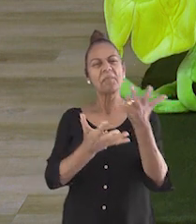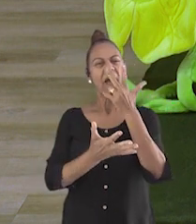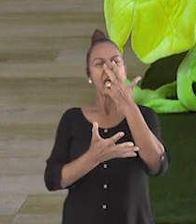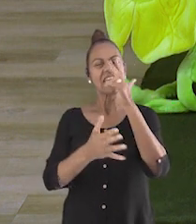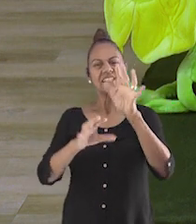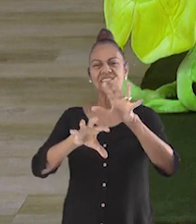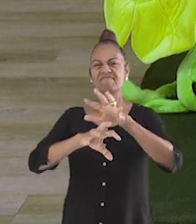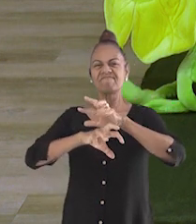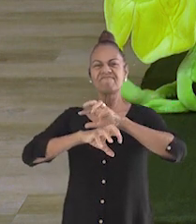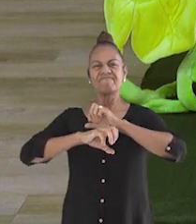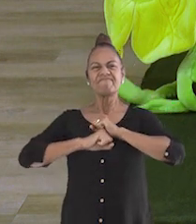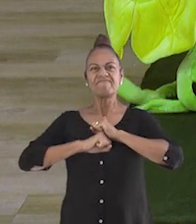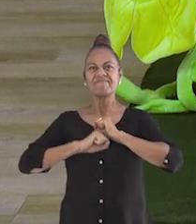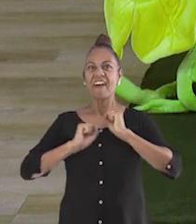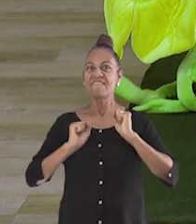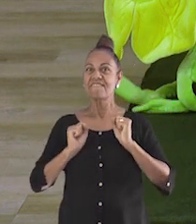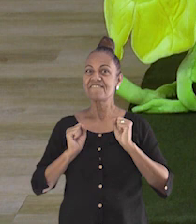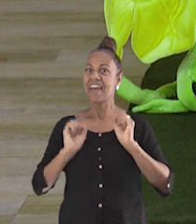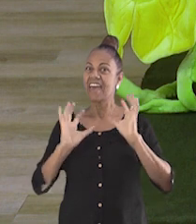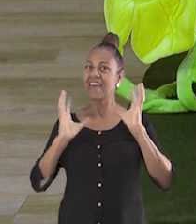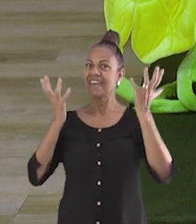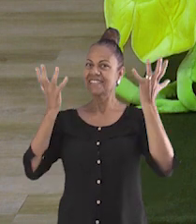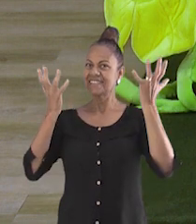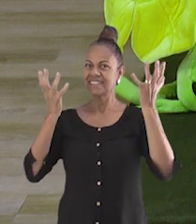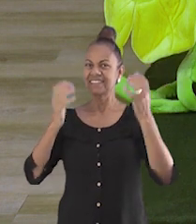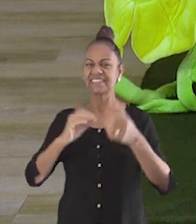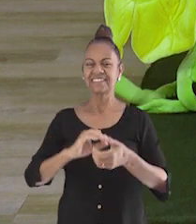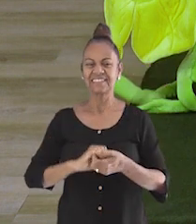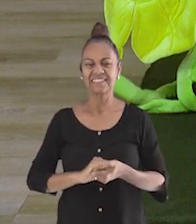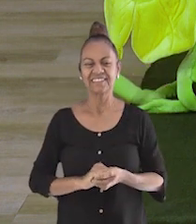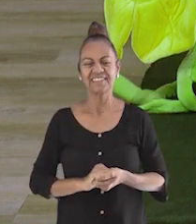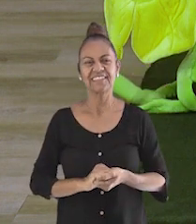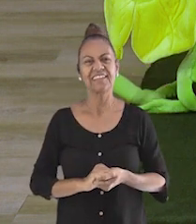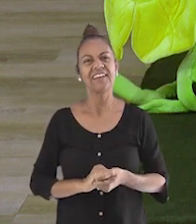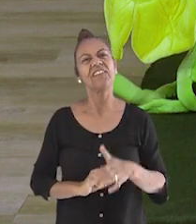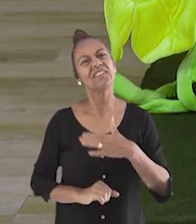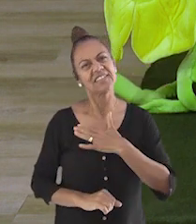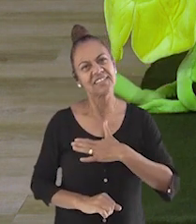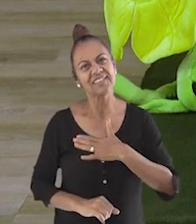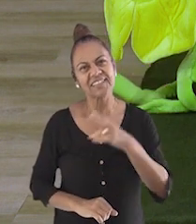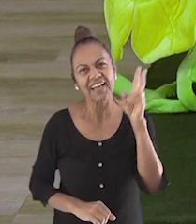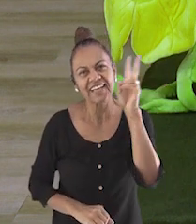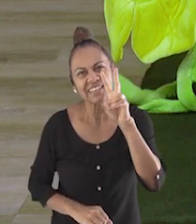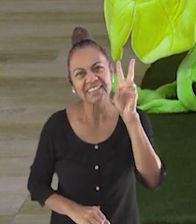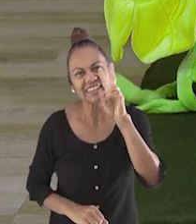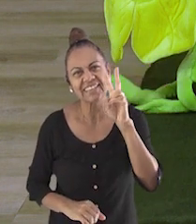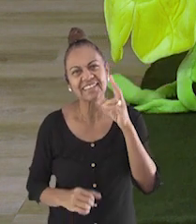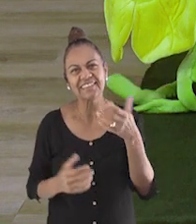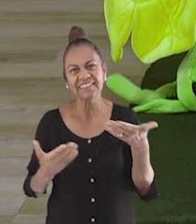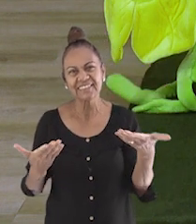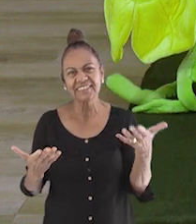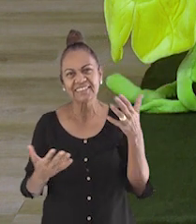que olho para o jardim, é sempre uma festa em mim.